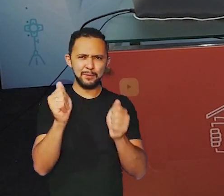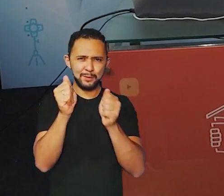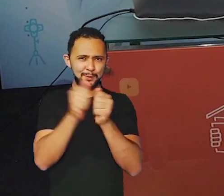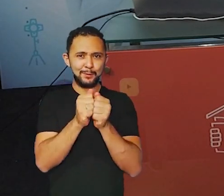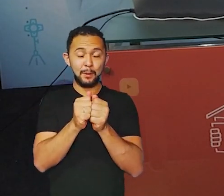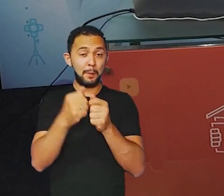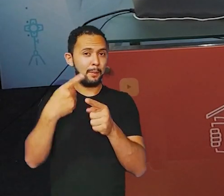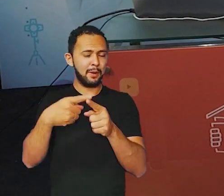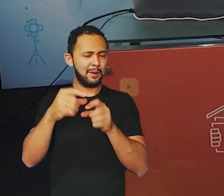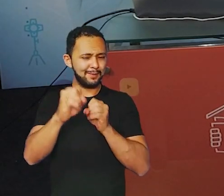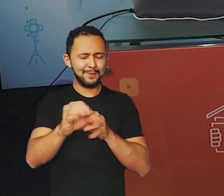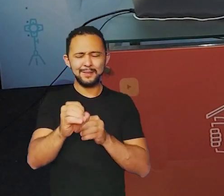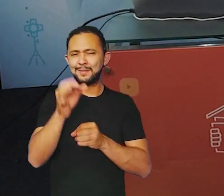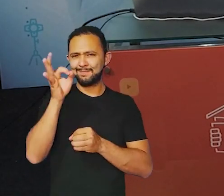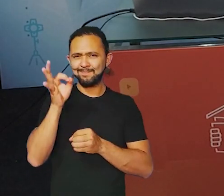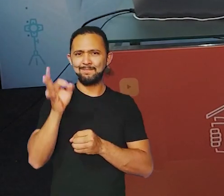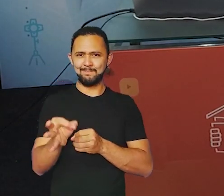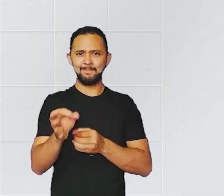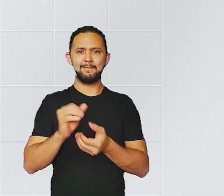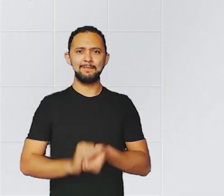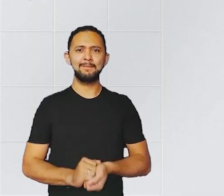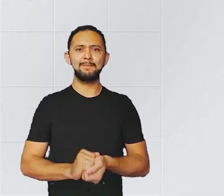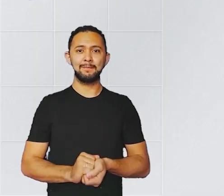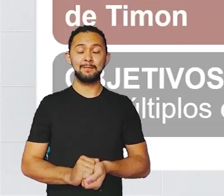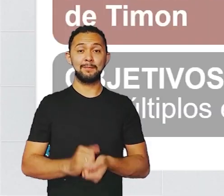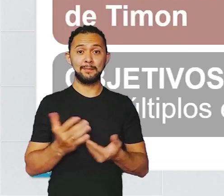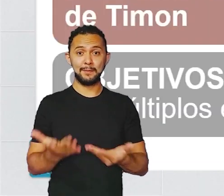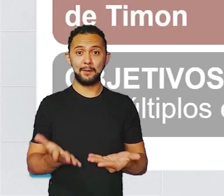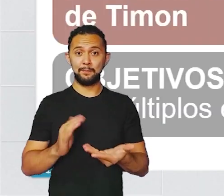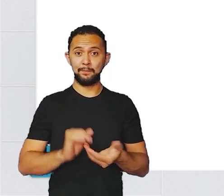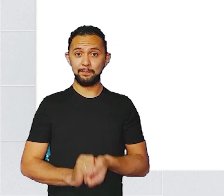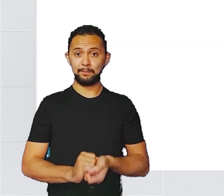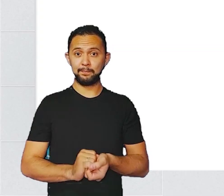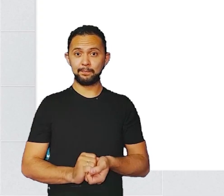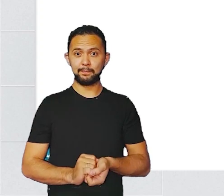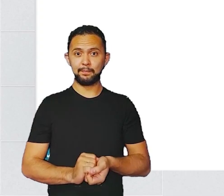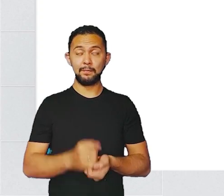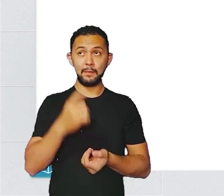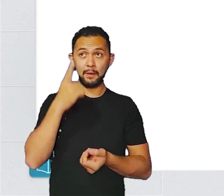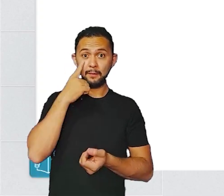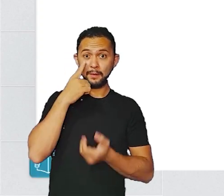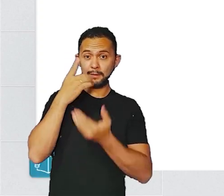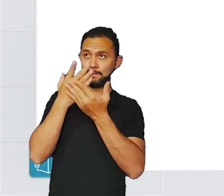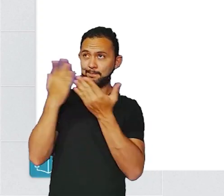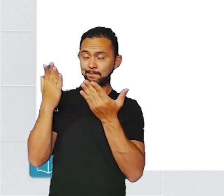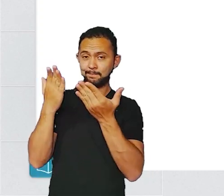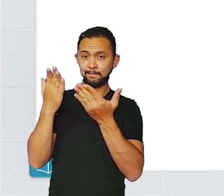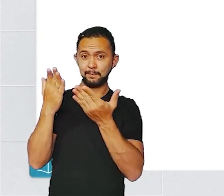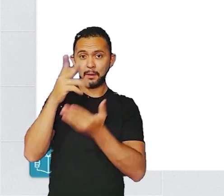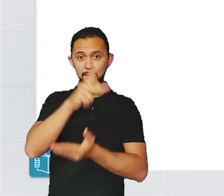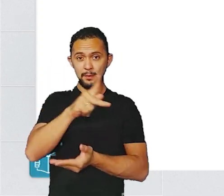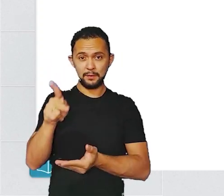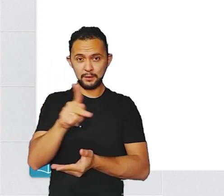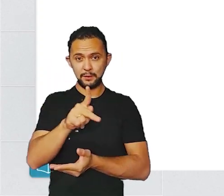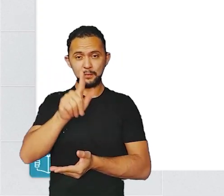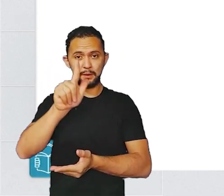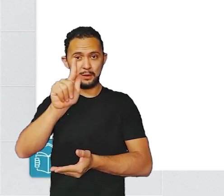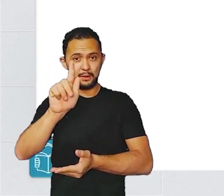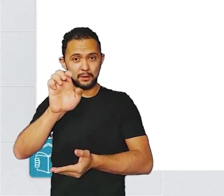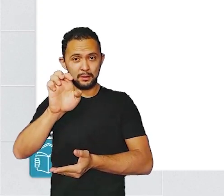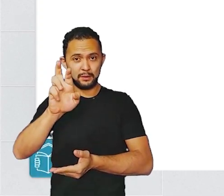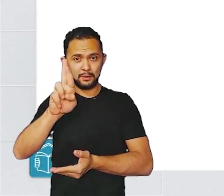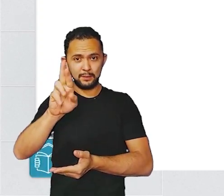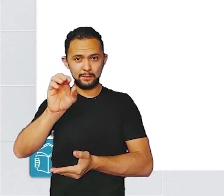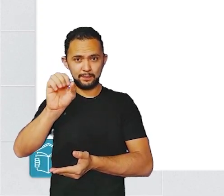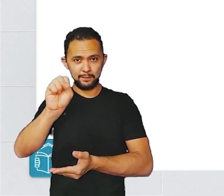acompanhar que a aula está show! Sem mais delongas, sou o professor Gerson aí, como vocês